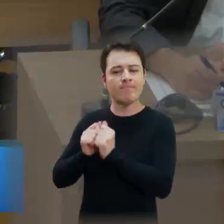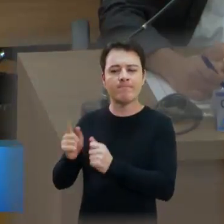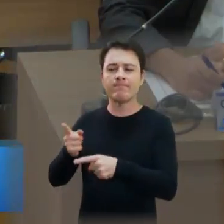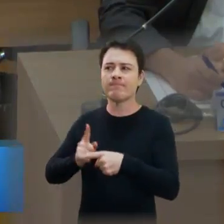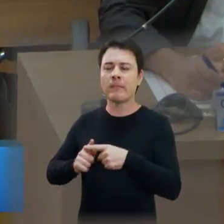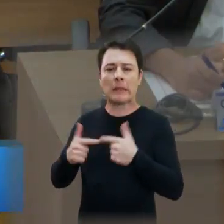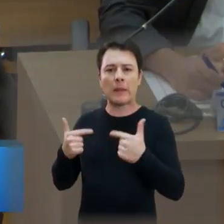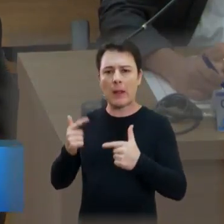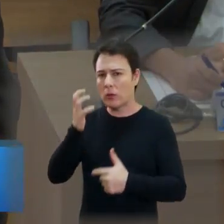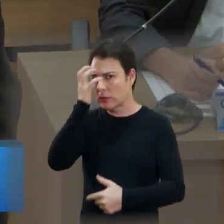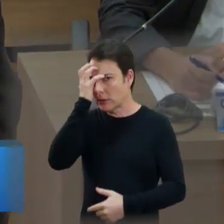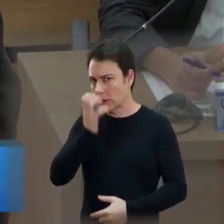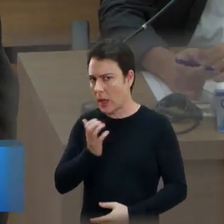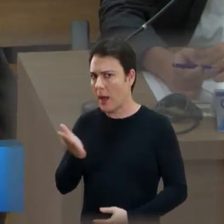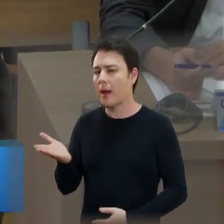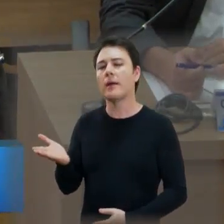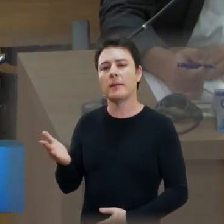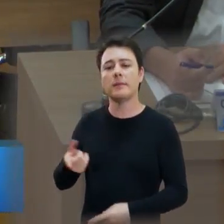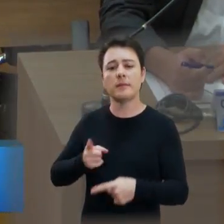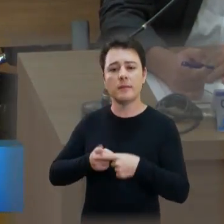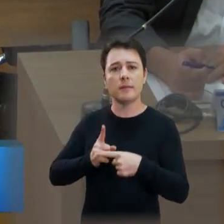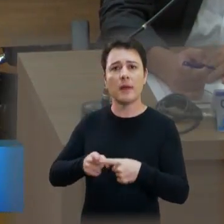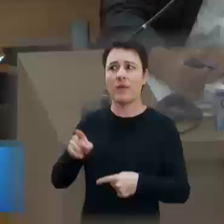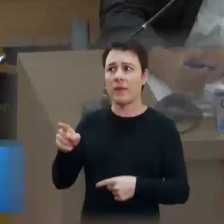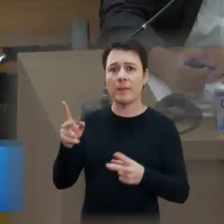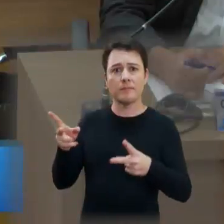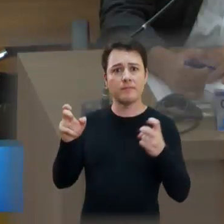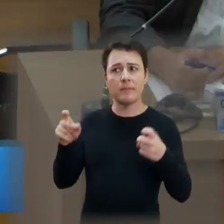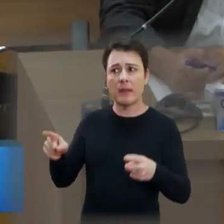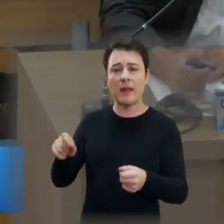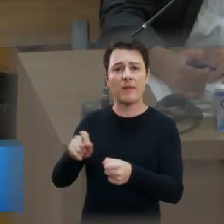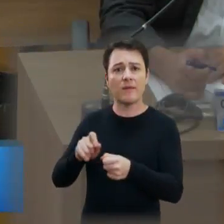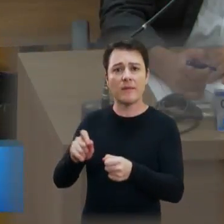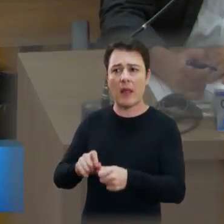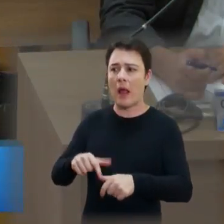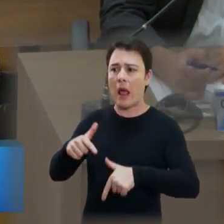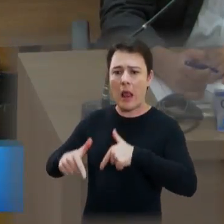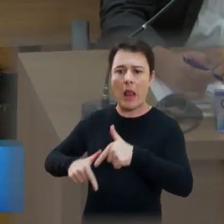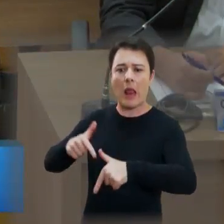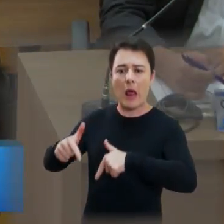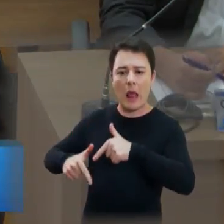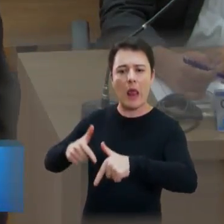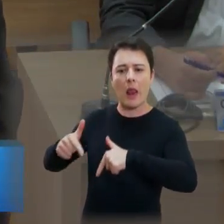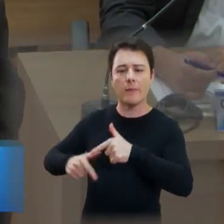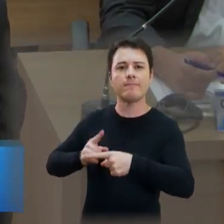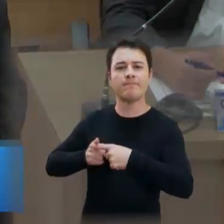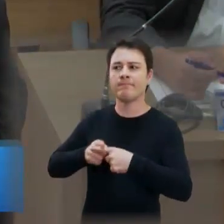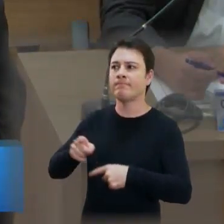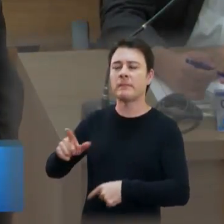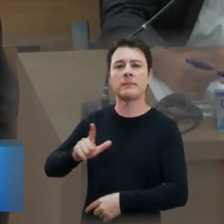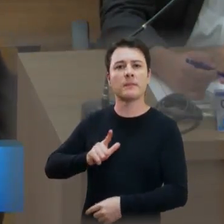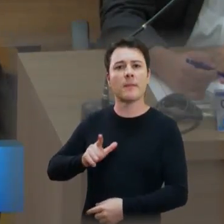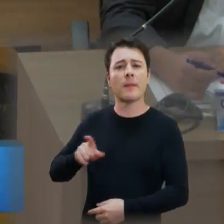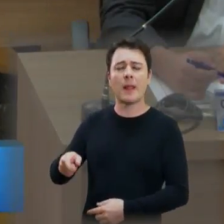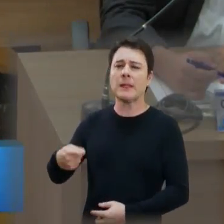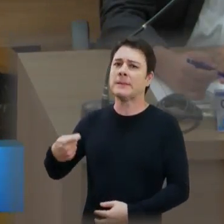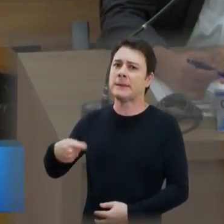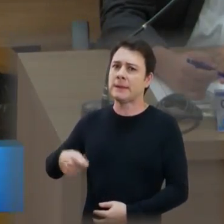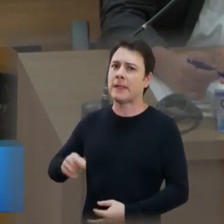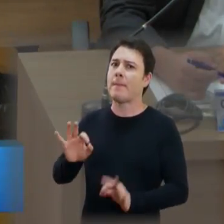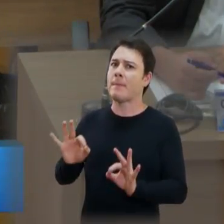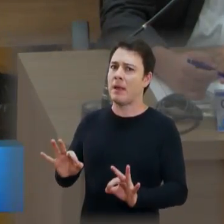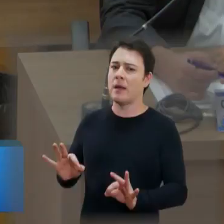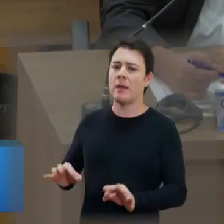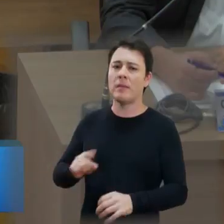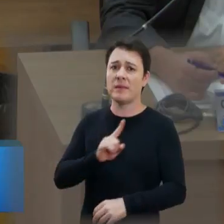um trabalho que você vê a realização que eles necessitam muito. Eu,